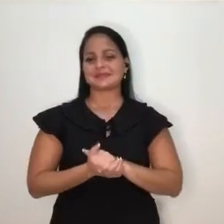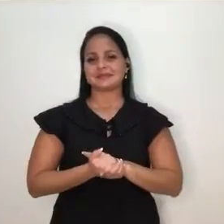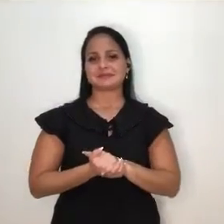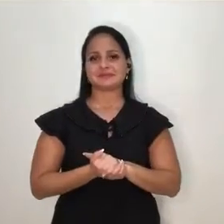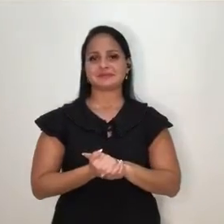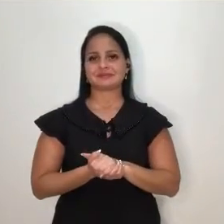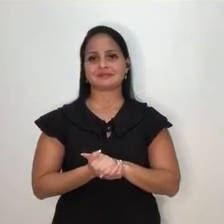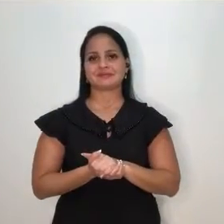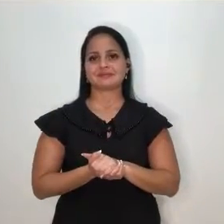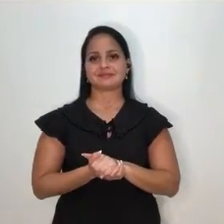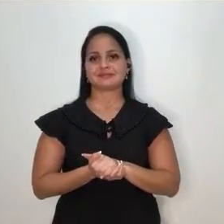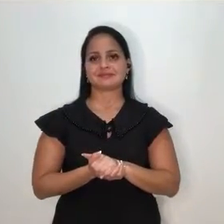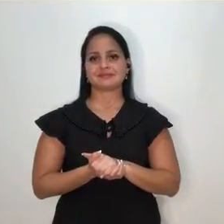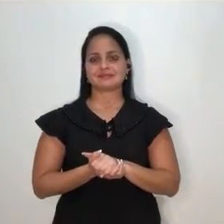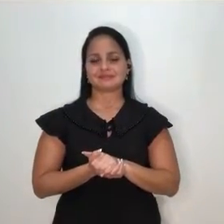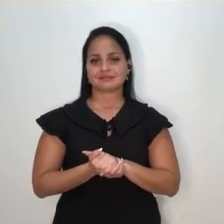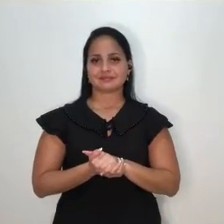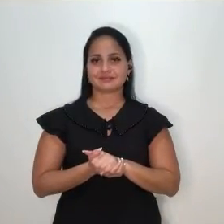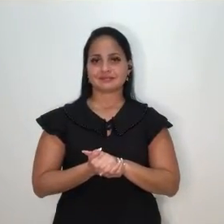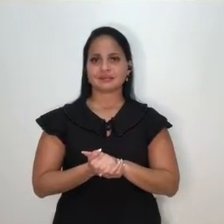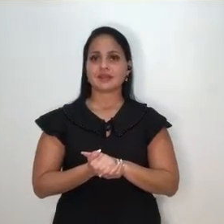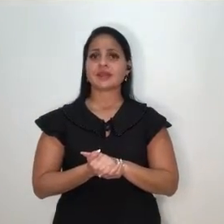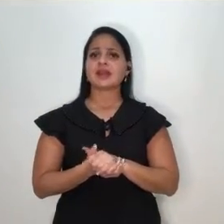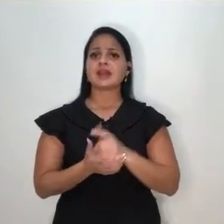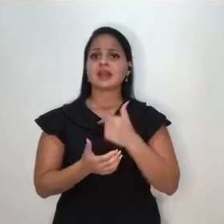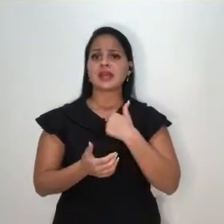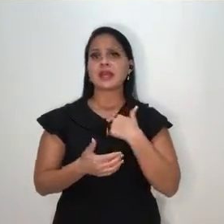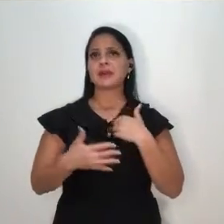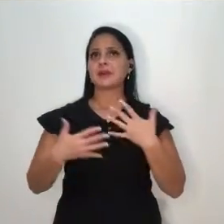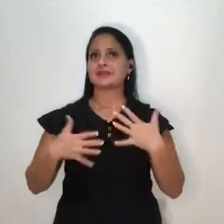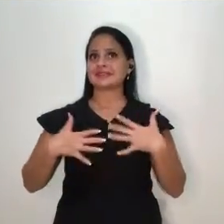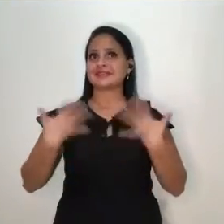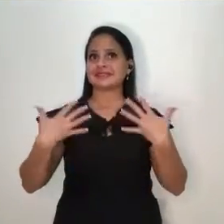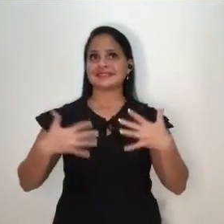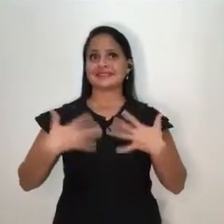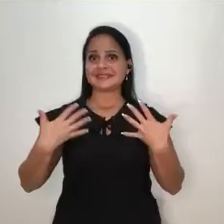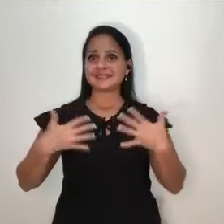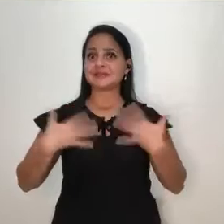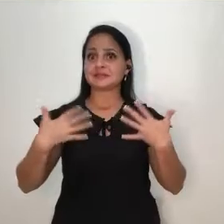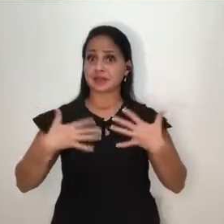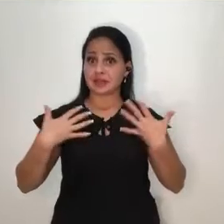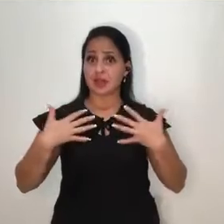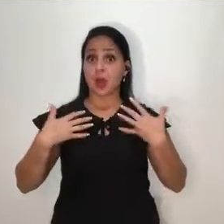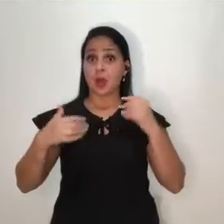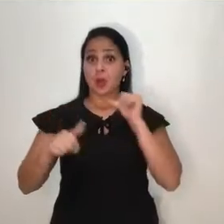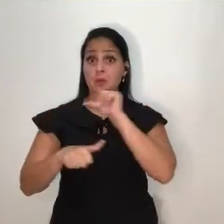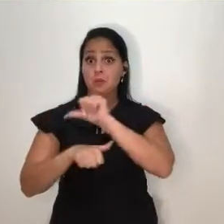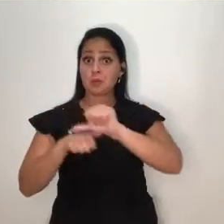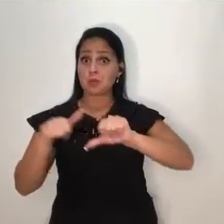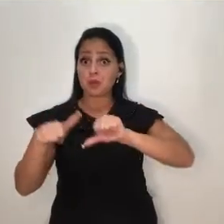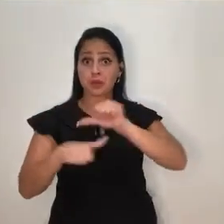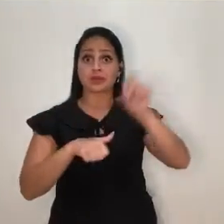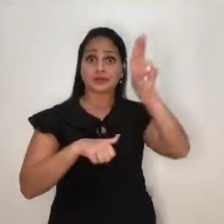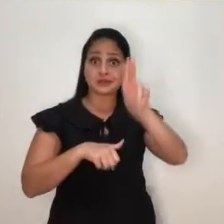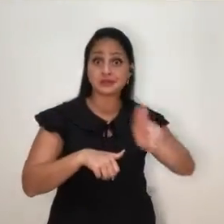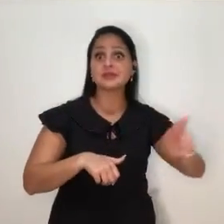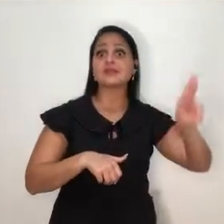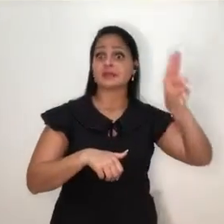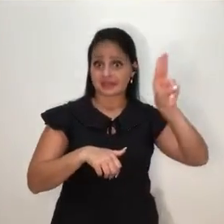E que vale muito a pena. Eu acabei empolgando tanto que eu fiz transferência de